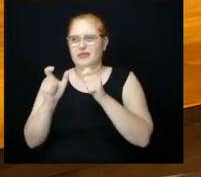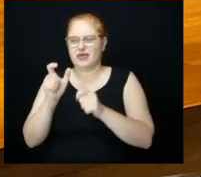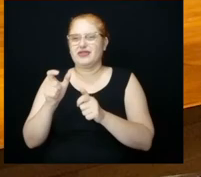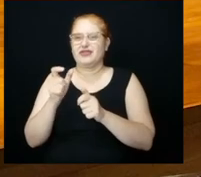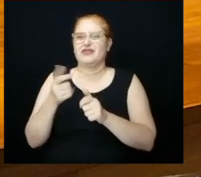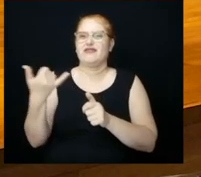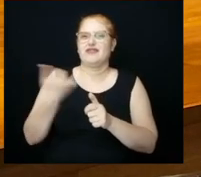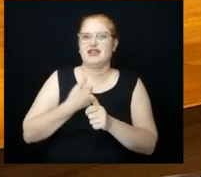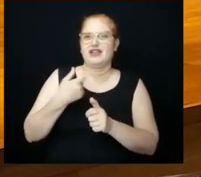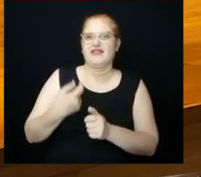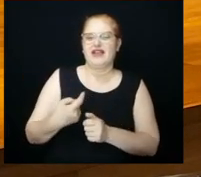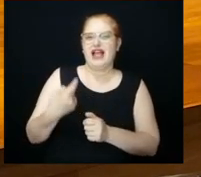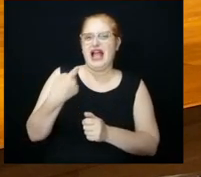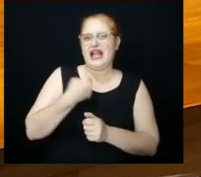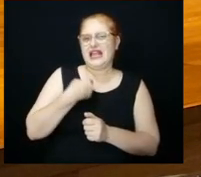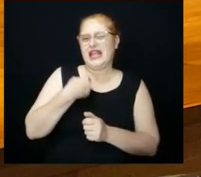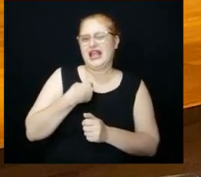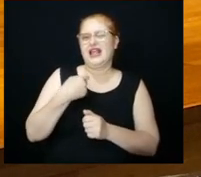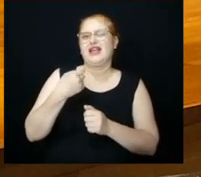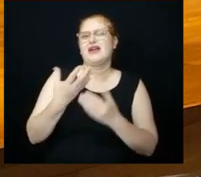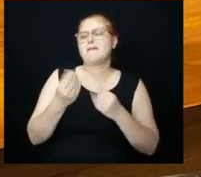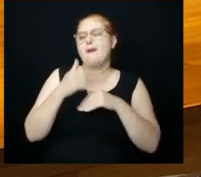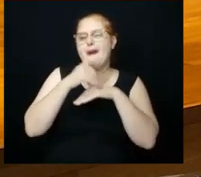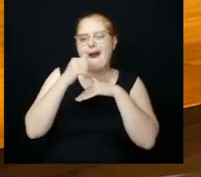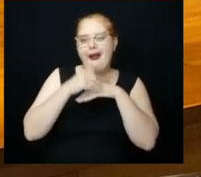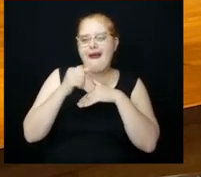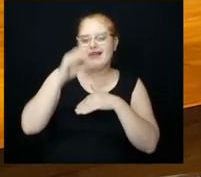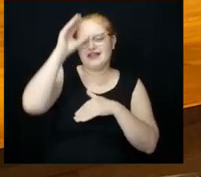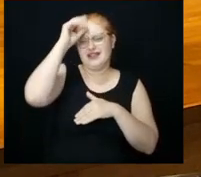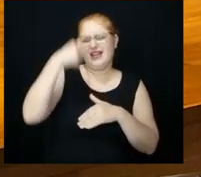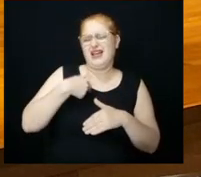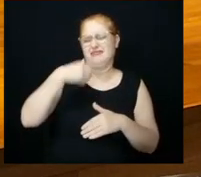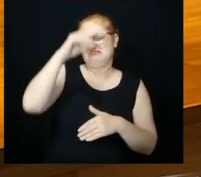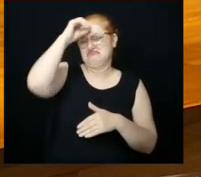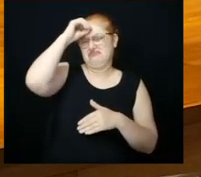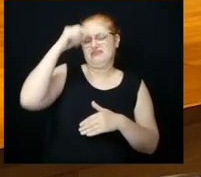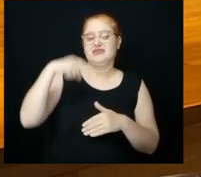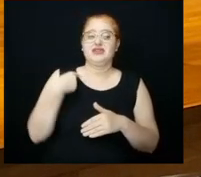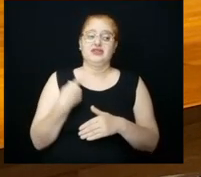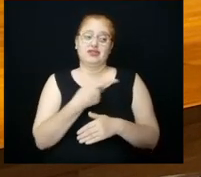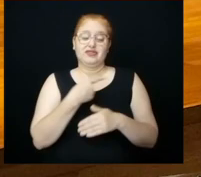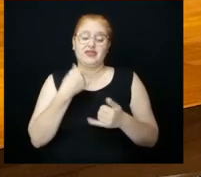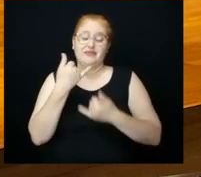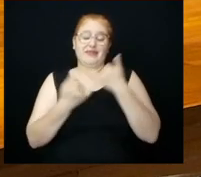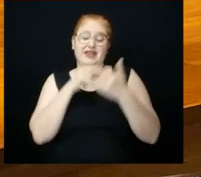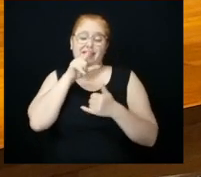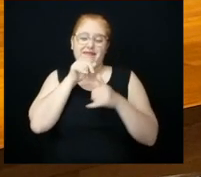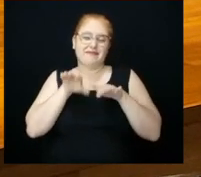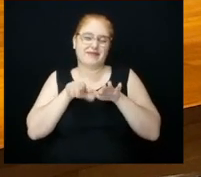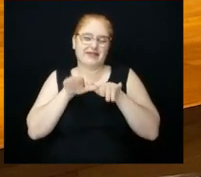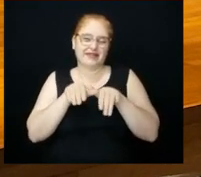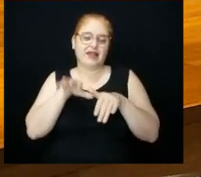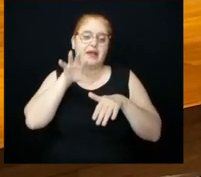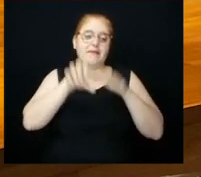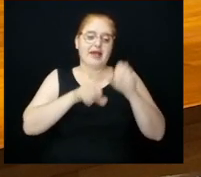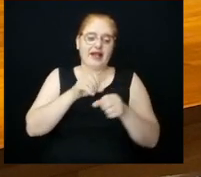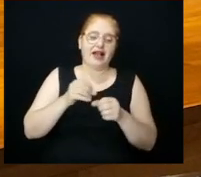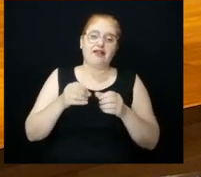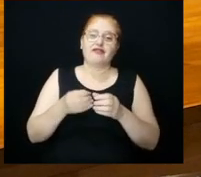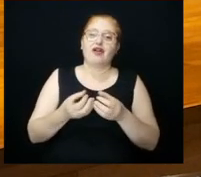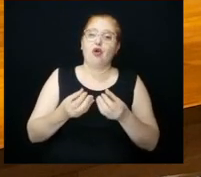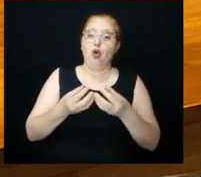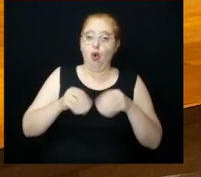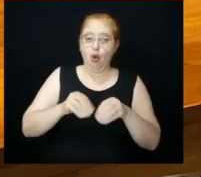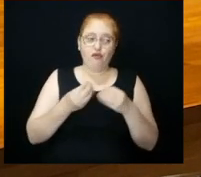me estragava com mimos, mas eu não sei nada disso. Ficávamos ali a brincar com as rolas. Eu apanhava os ovos e entregava a tia